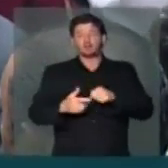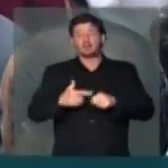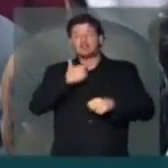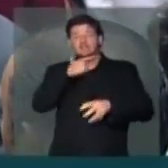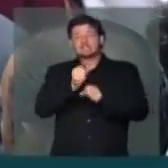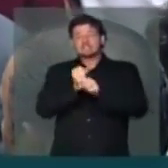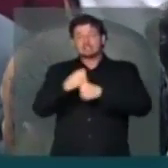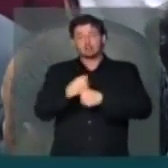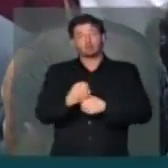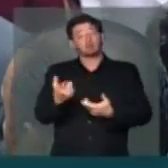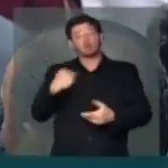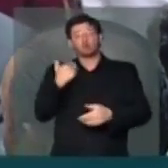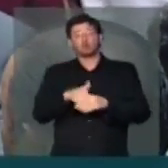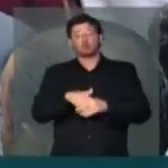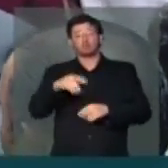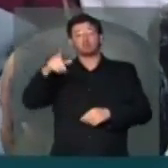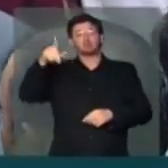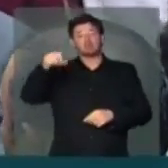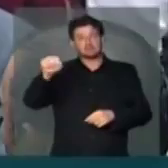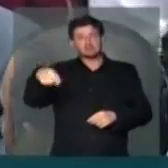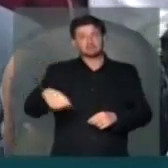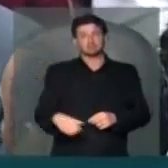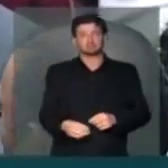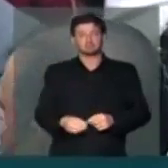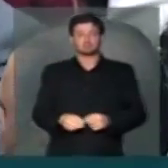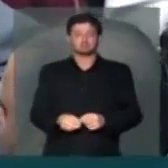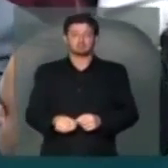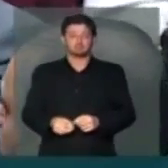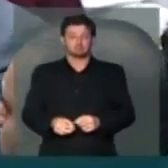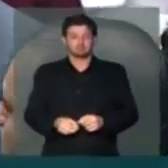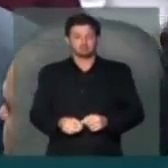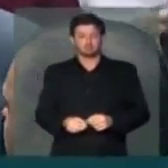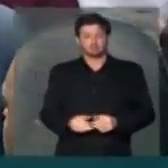asfixiado. Por isso, nosso voto é sim, mal menor.